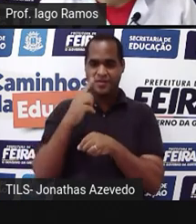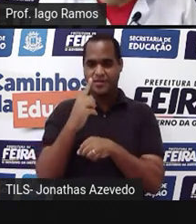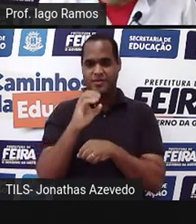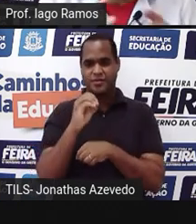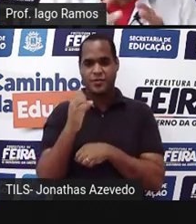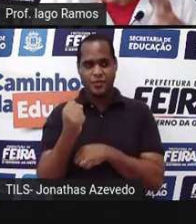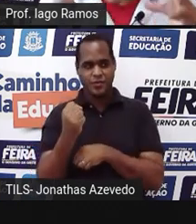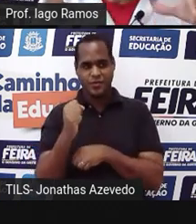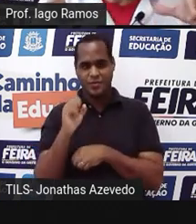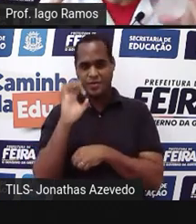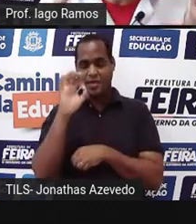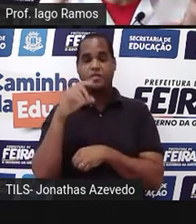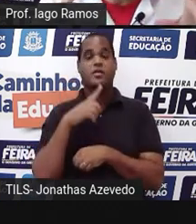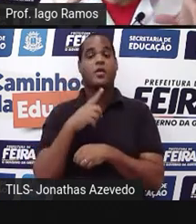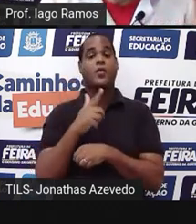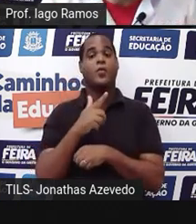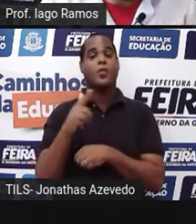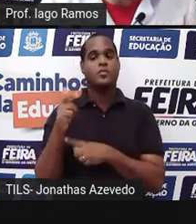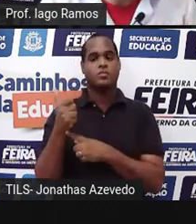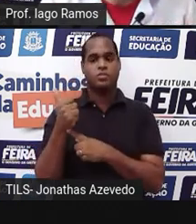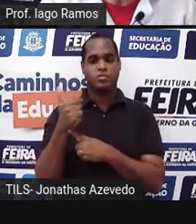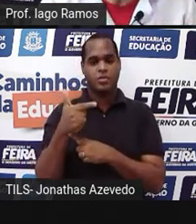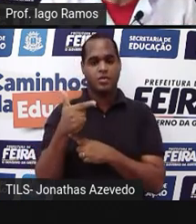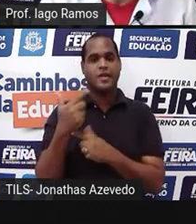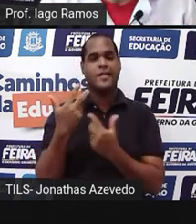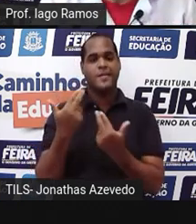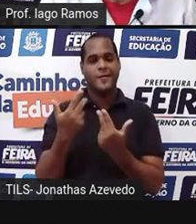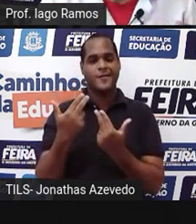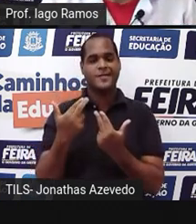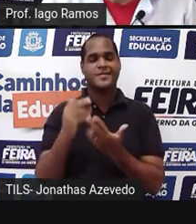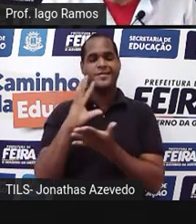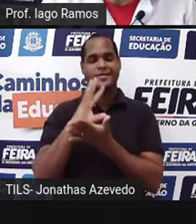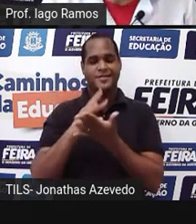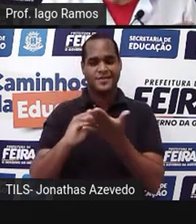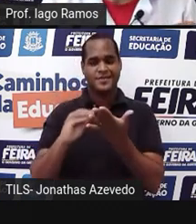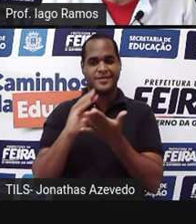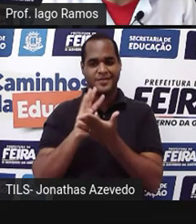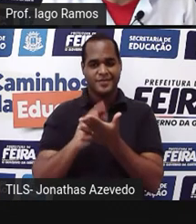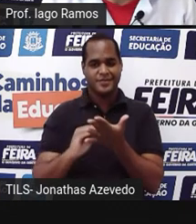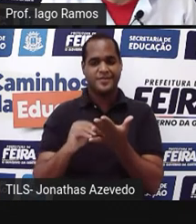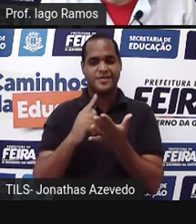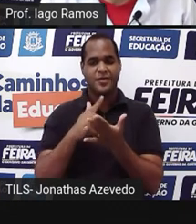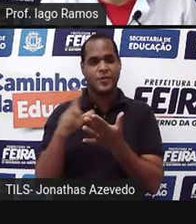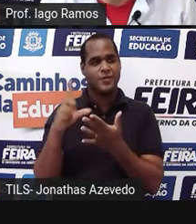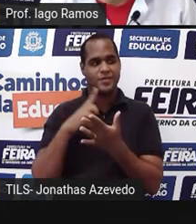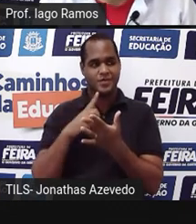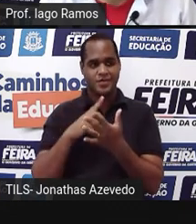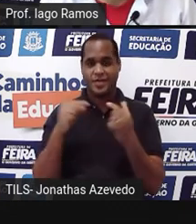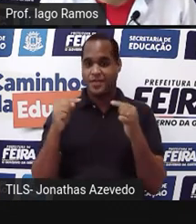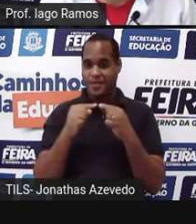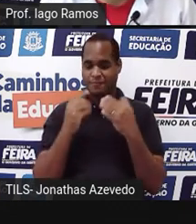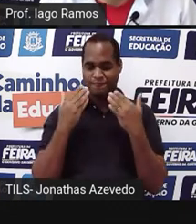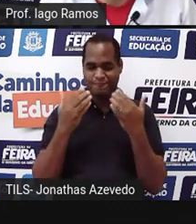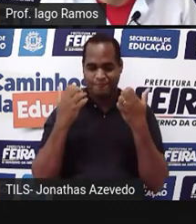graus. O outro maior vai ser semelhante se os ângulos correspondentes